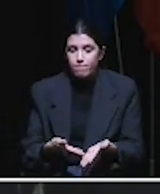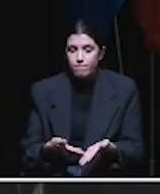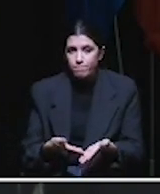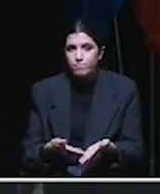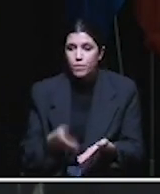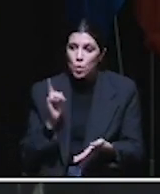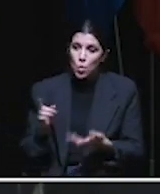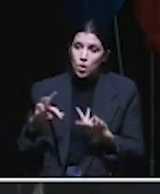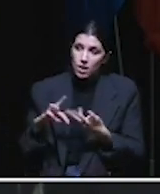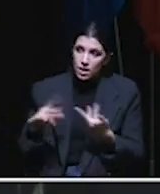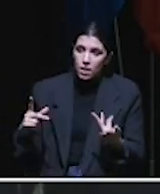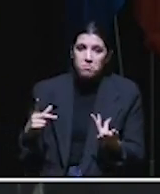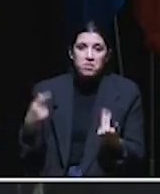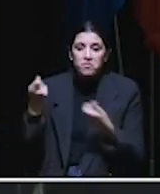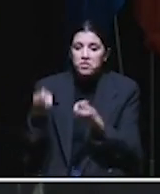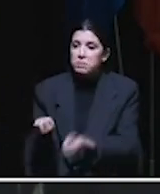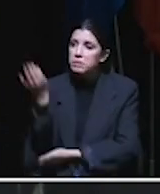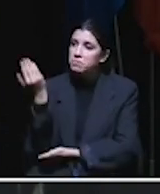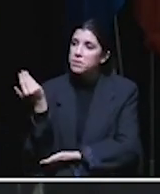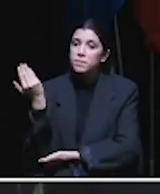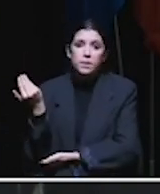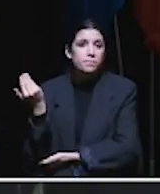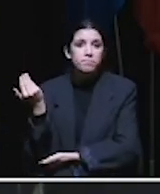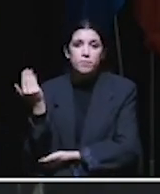parte do Executivo muito pouco investimento e urgência.